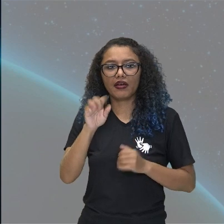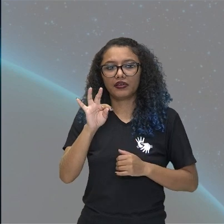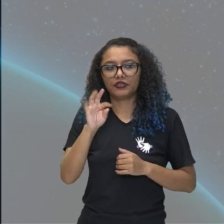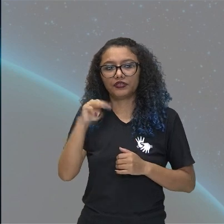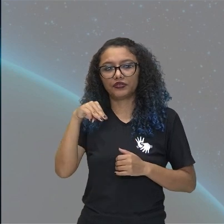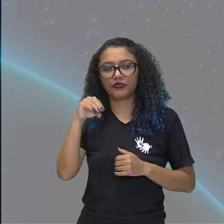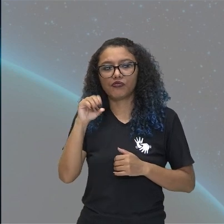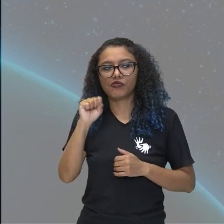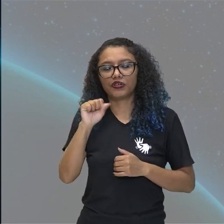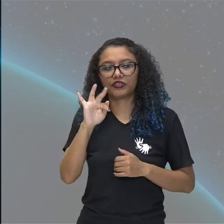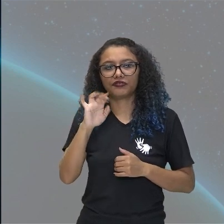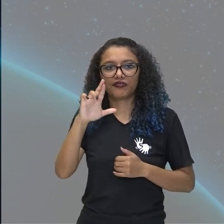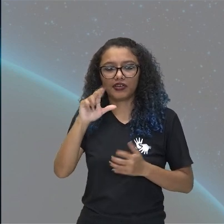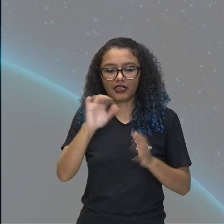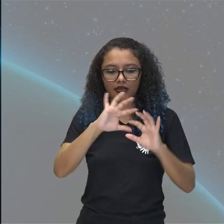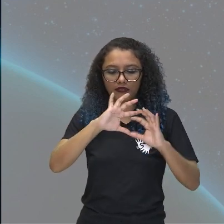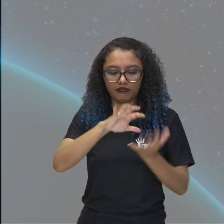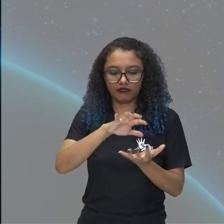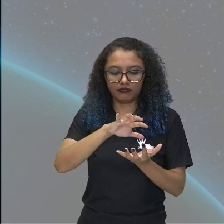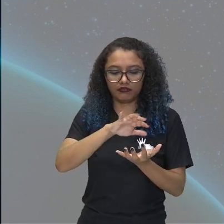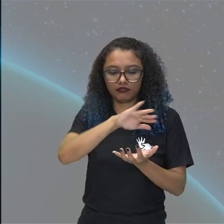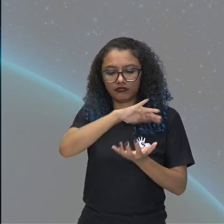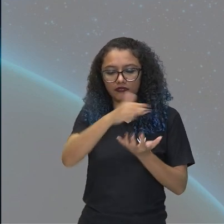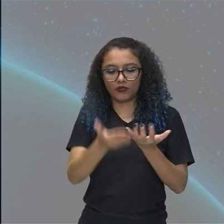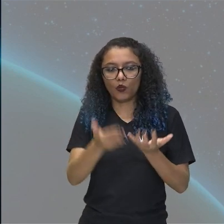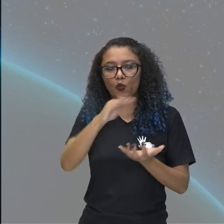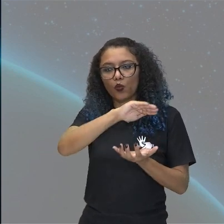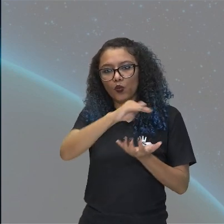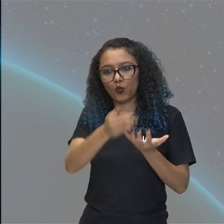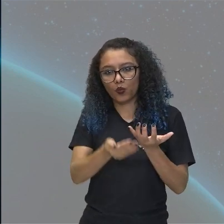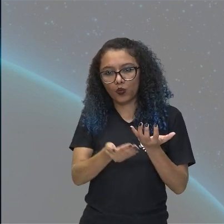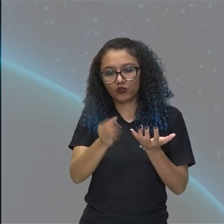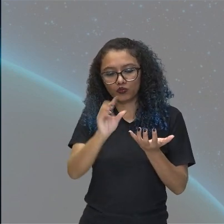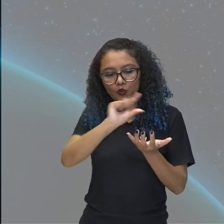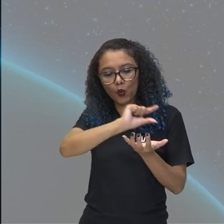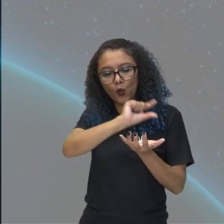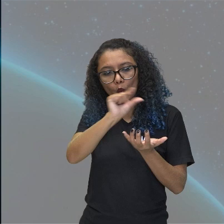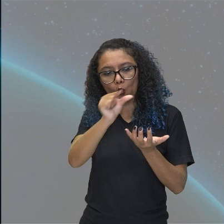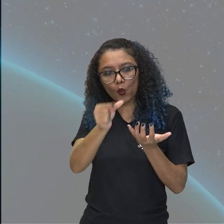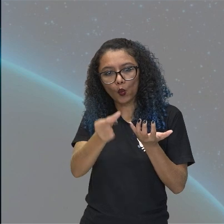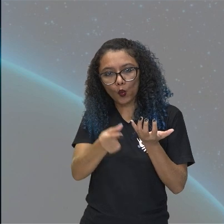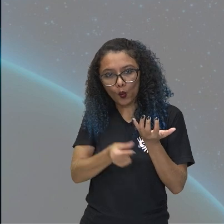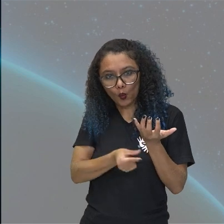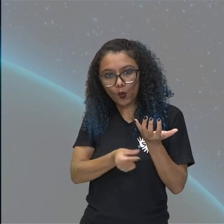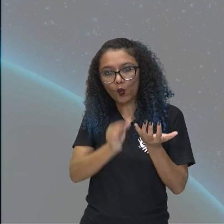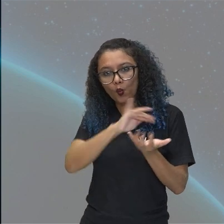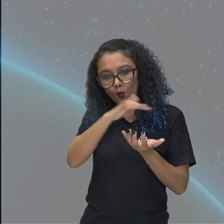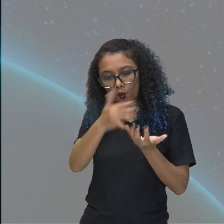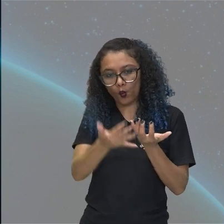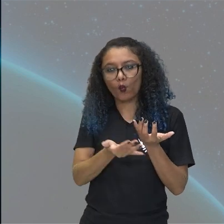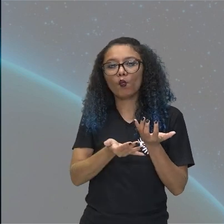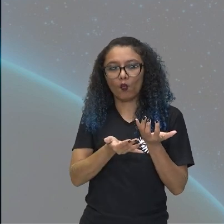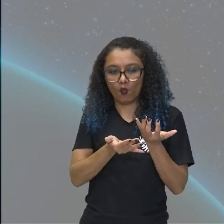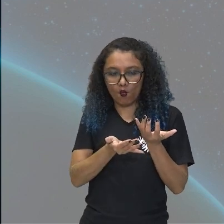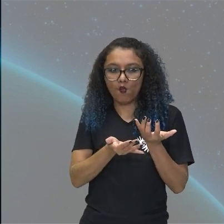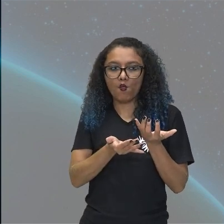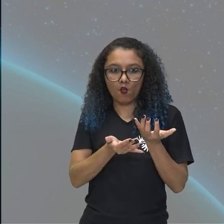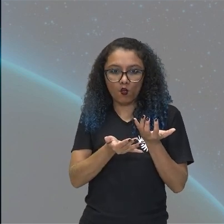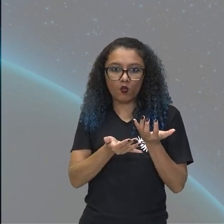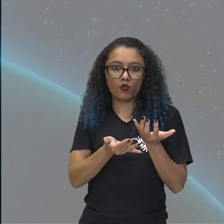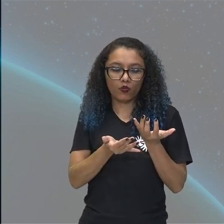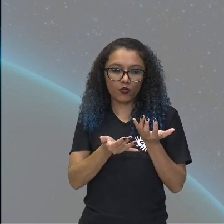atmosfera. Observem lá ao redor, na silhueta do planeta, a atmosfera.